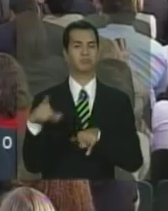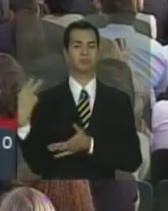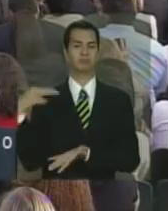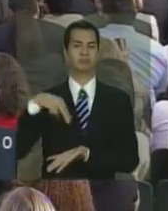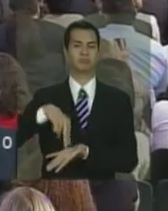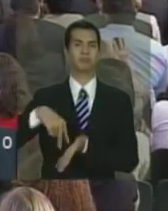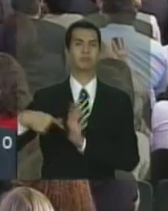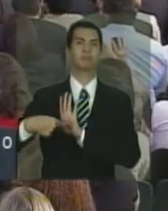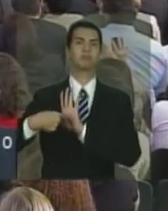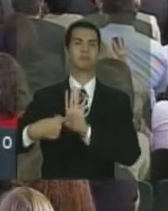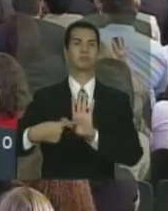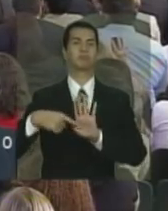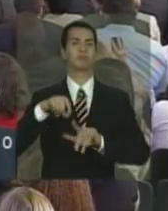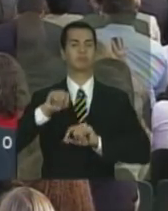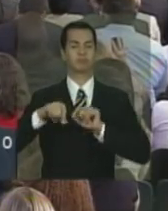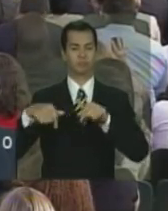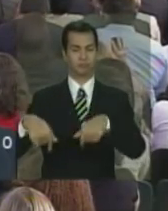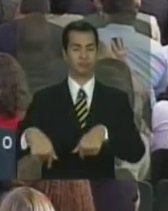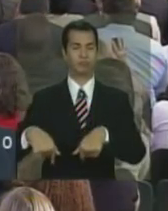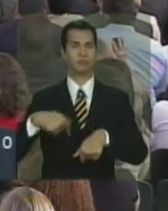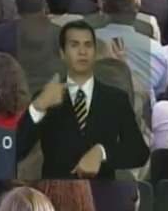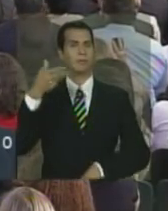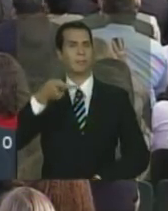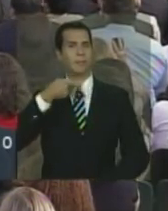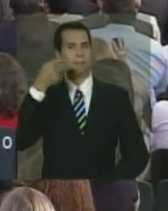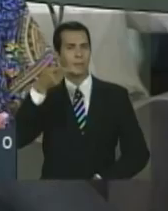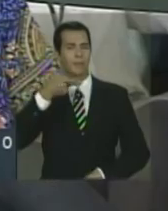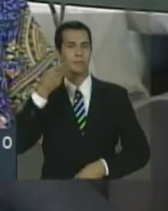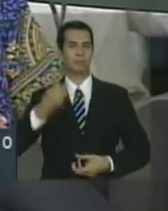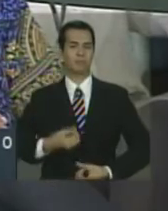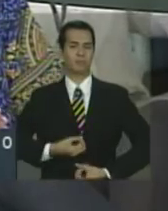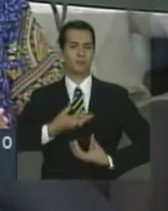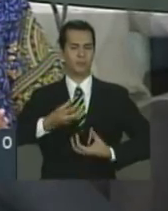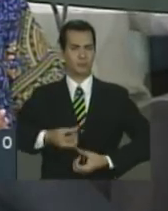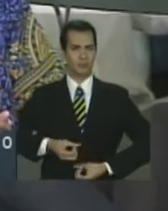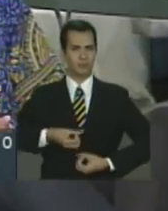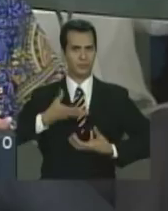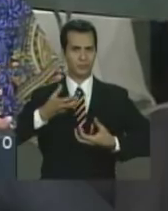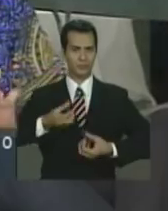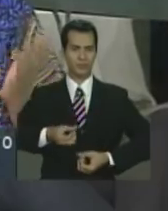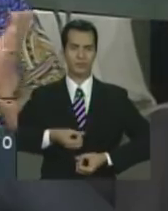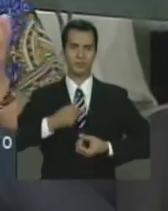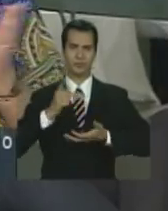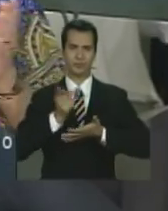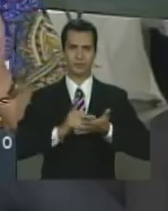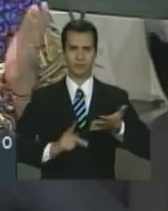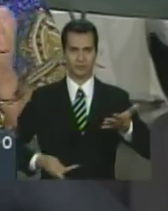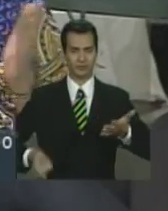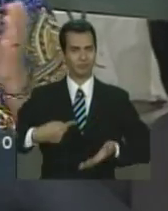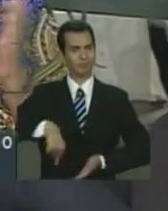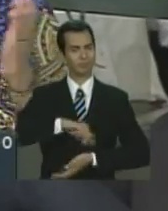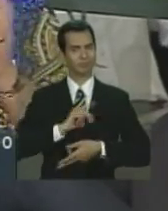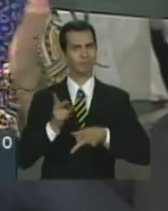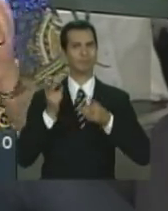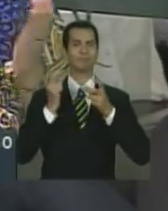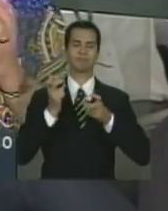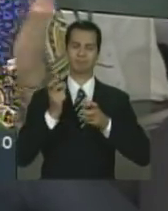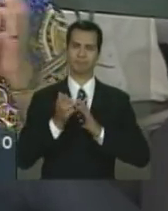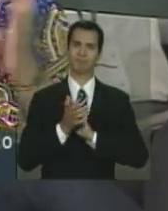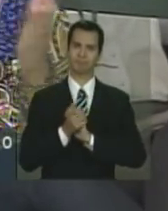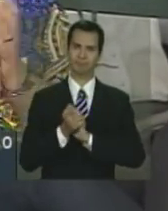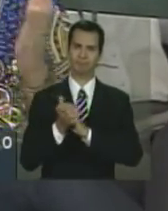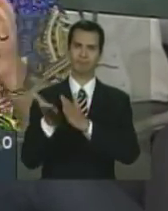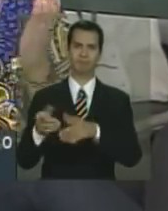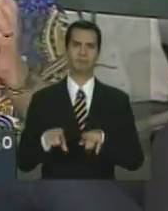também, nessa oportunidade, o uso da sua capacidade de falar uma poesia para nós.